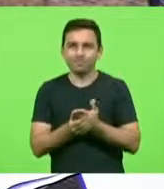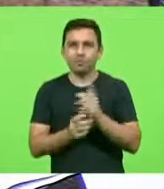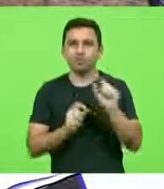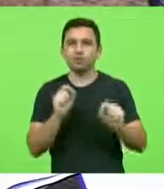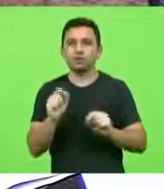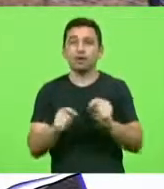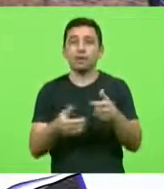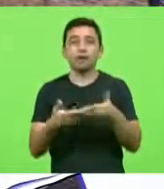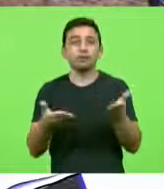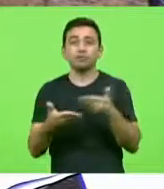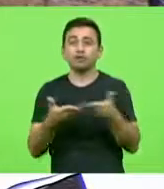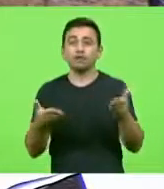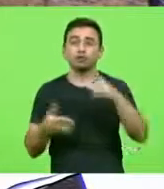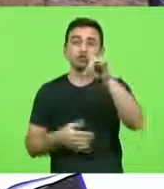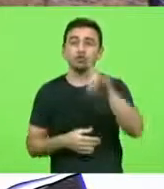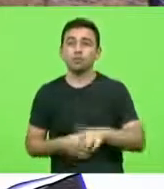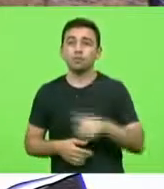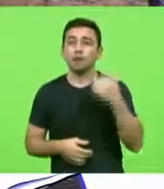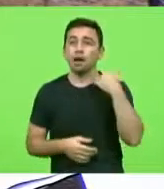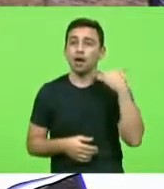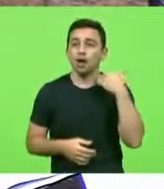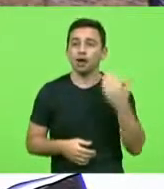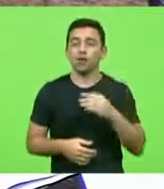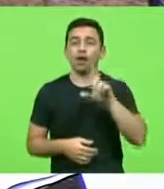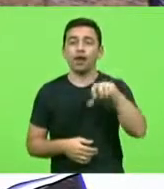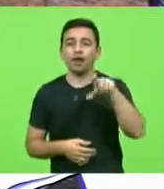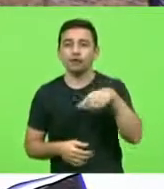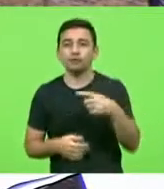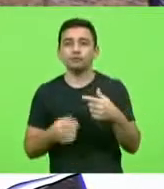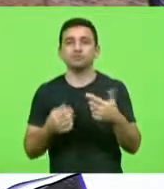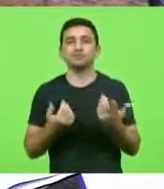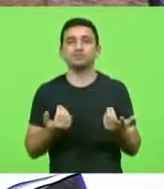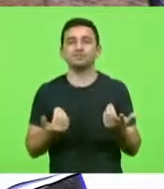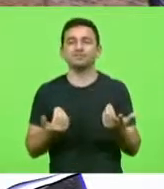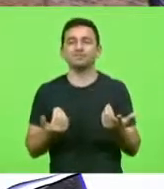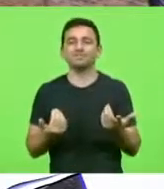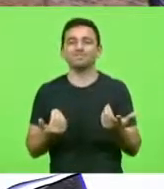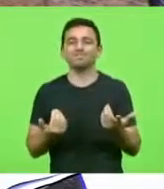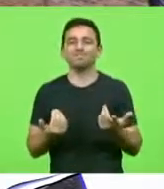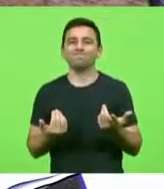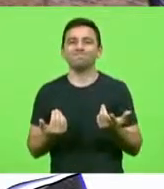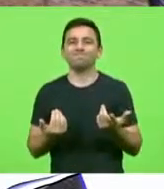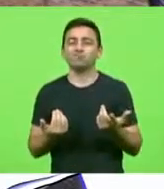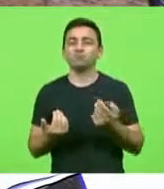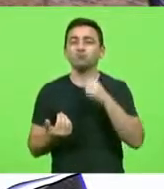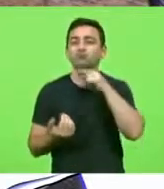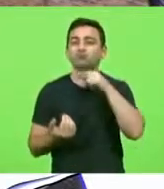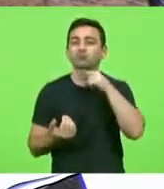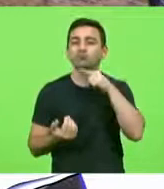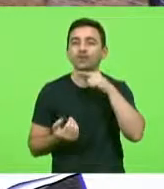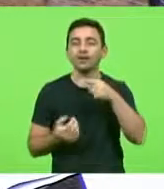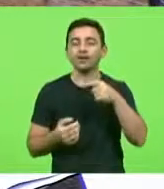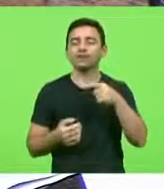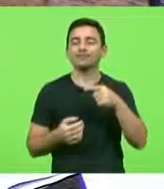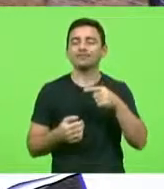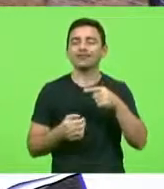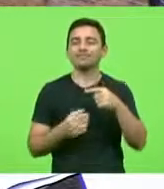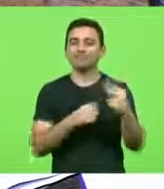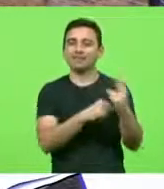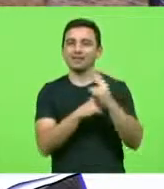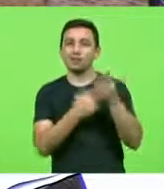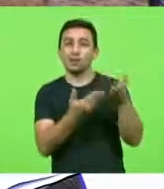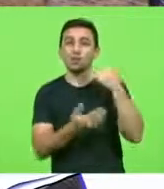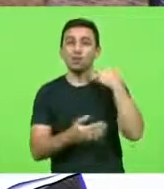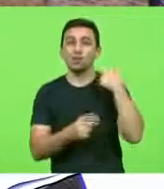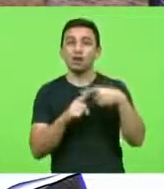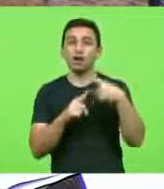perde todos os seus direitos bancários, seus créditos, ele perde a oportunidade de poder trabalhar com o banco, porque o nome dele ficou sujo,